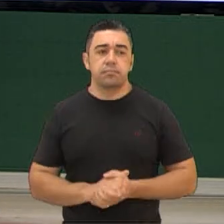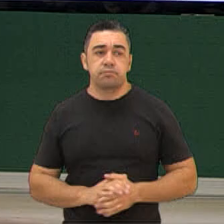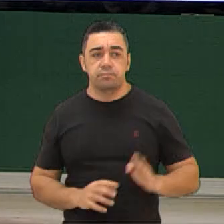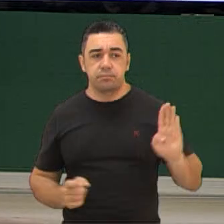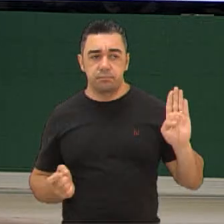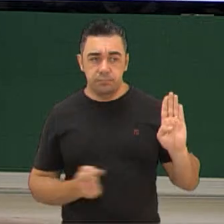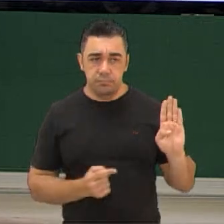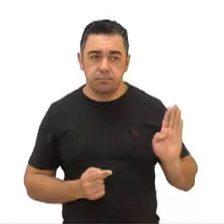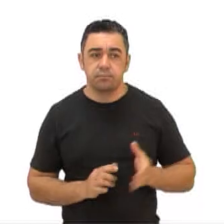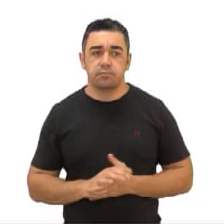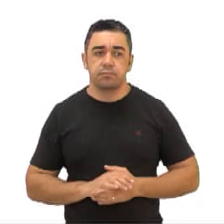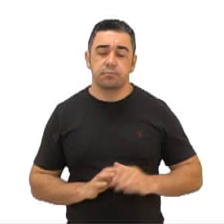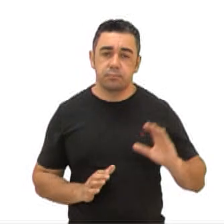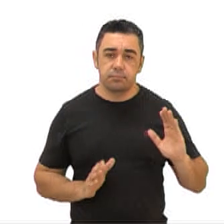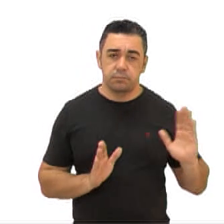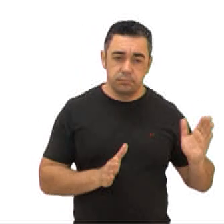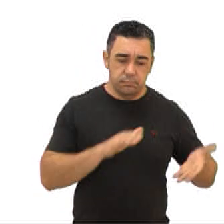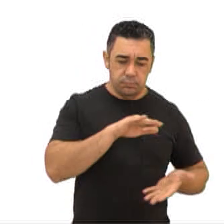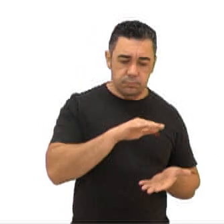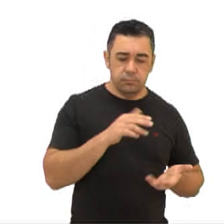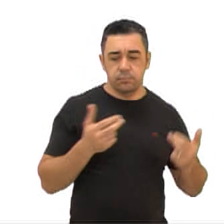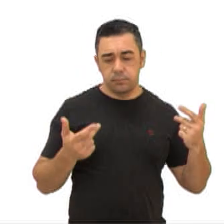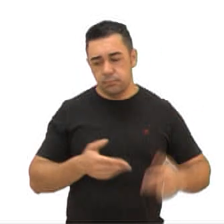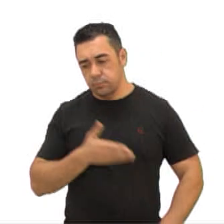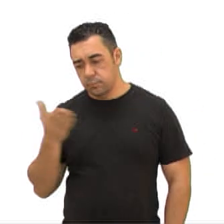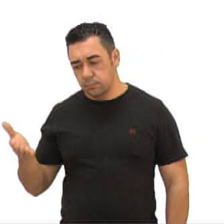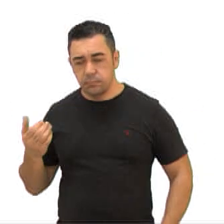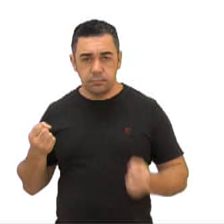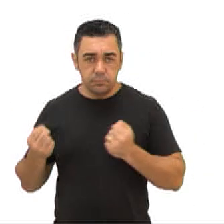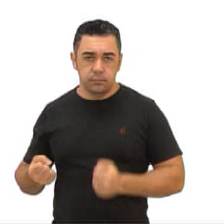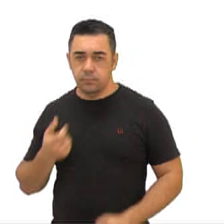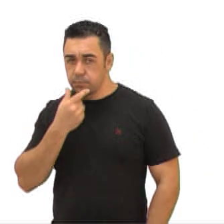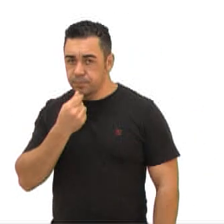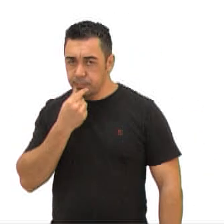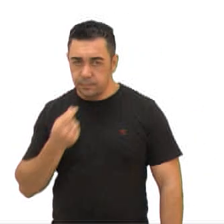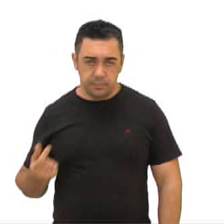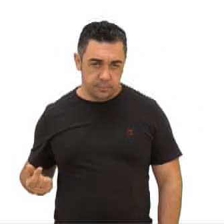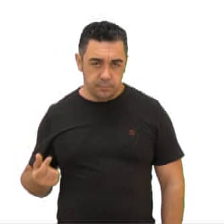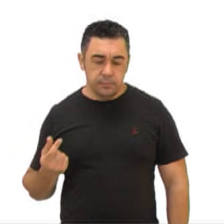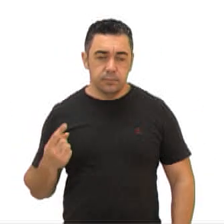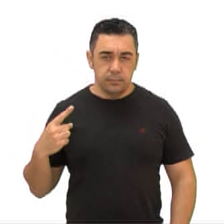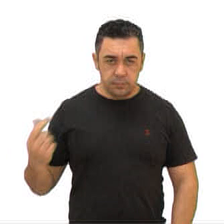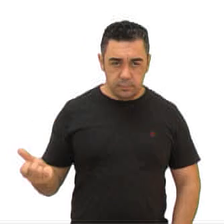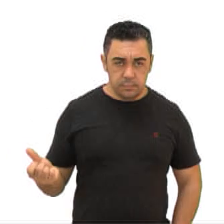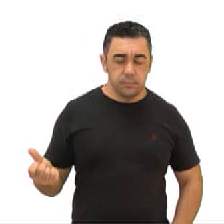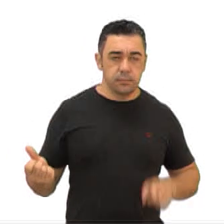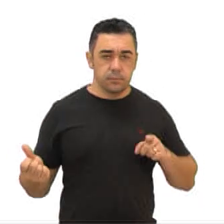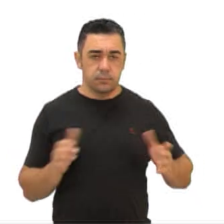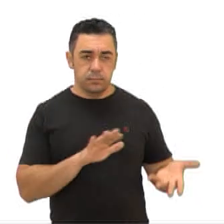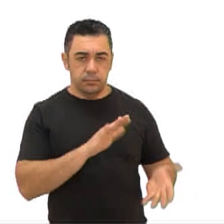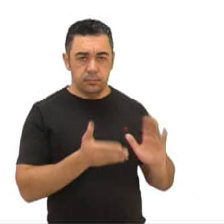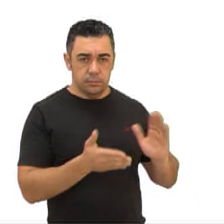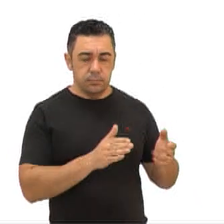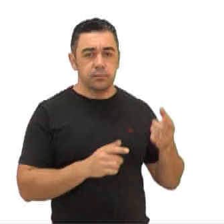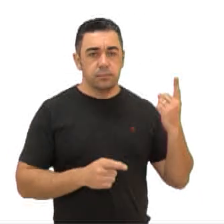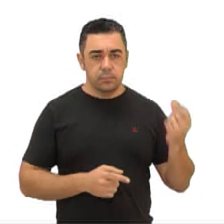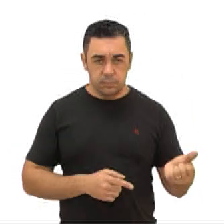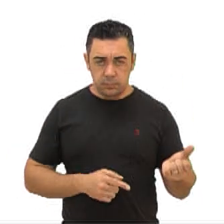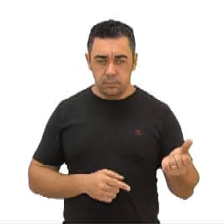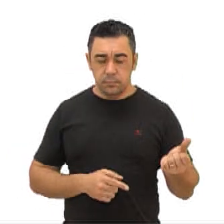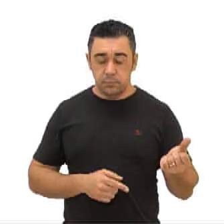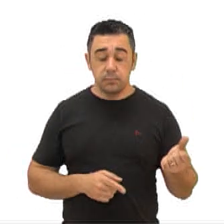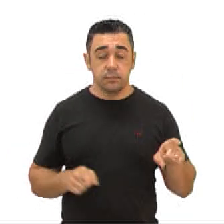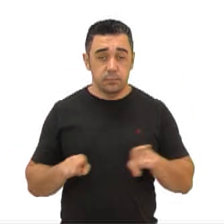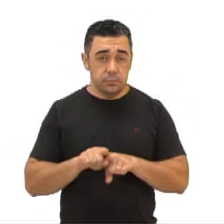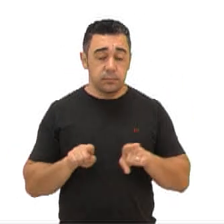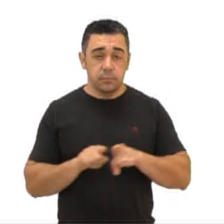B, a massa da caixa é igual à massa de Marcos, pois ele tem 16 quilos e a